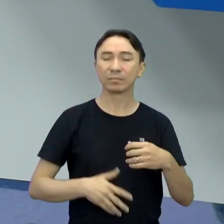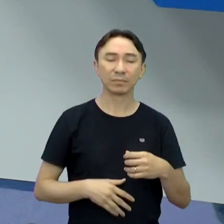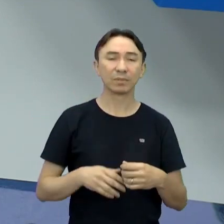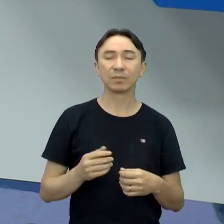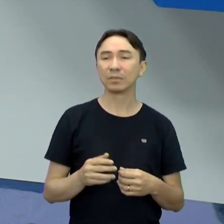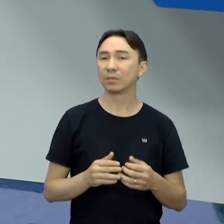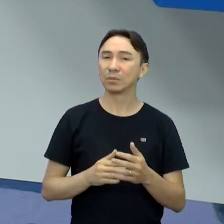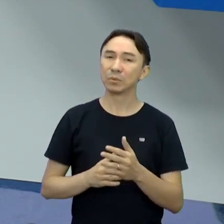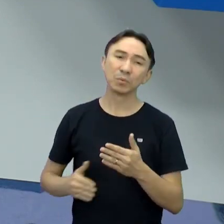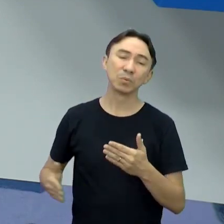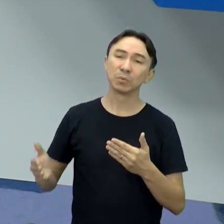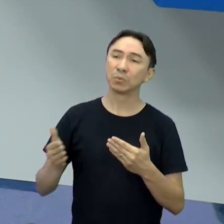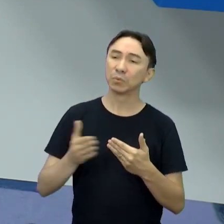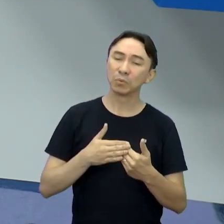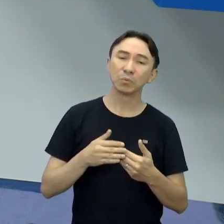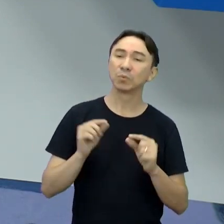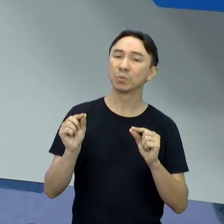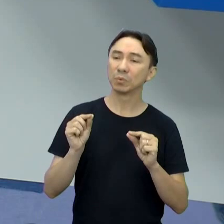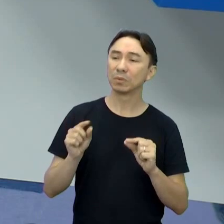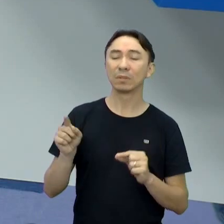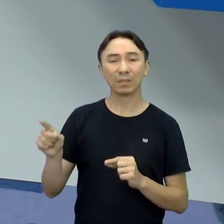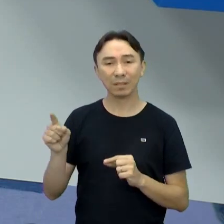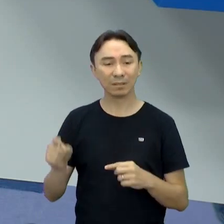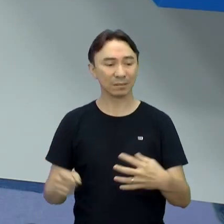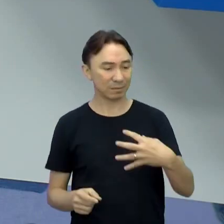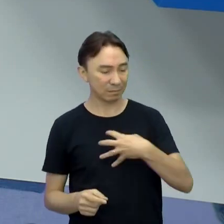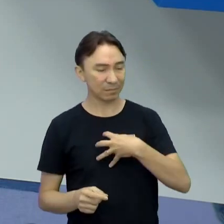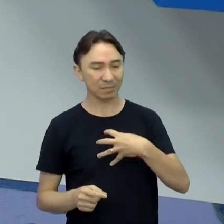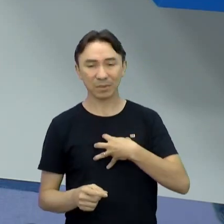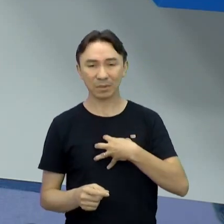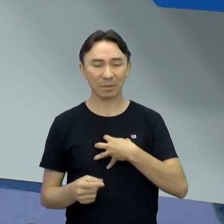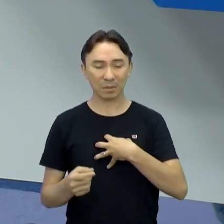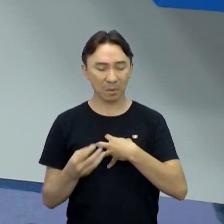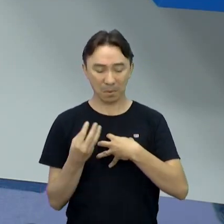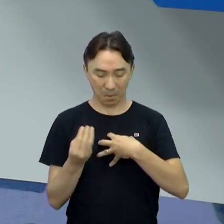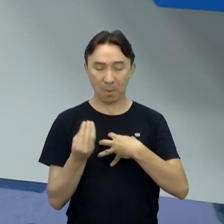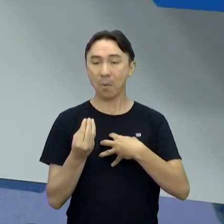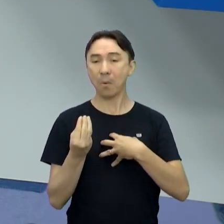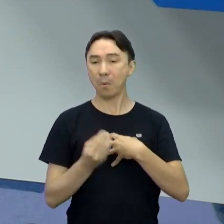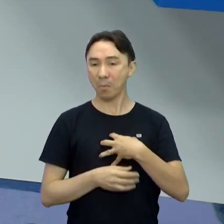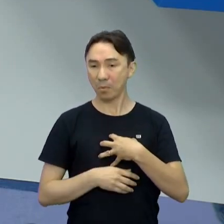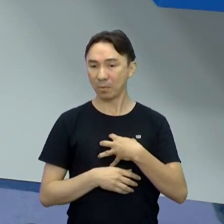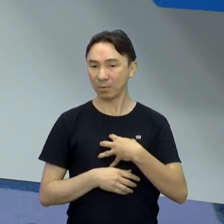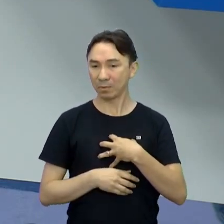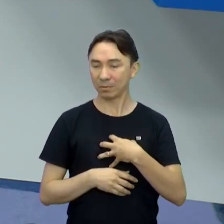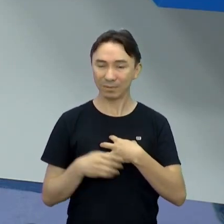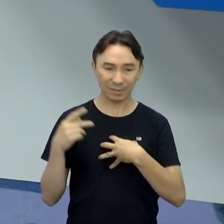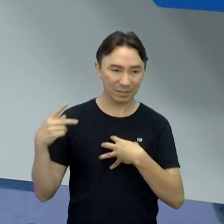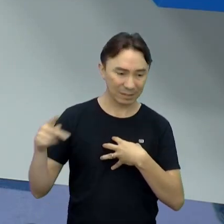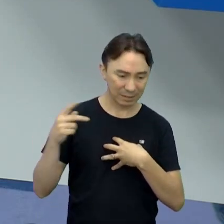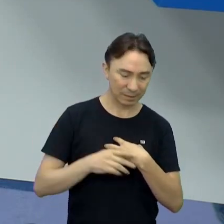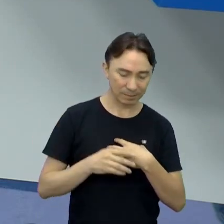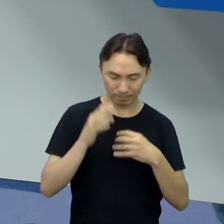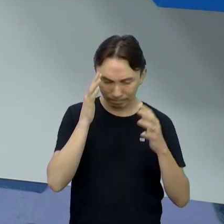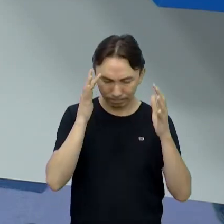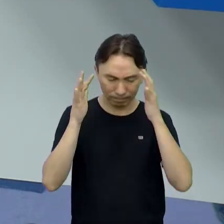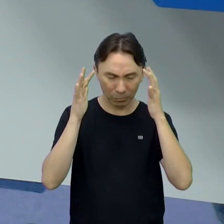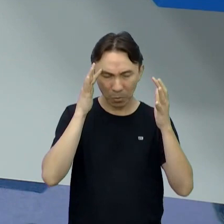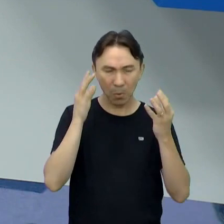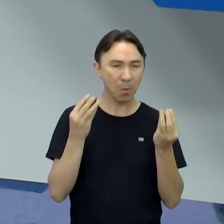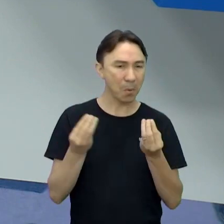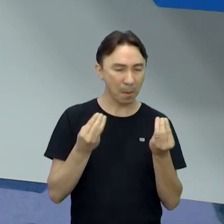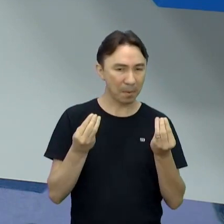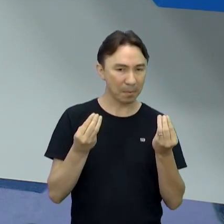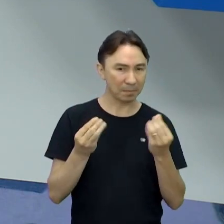isso provocou no sentido emocional e psicológico dentro deles.